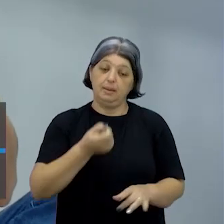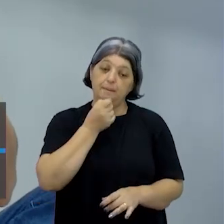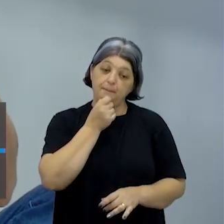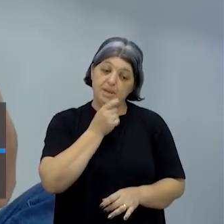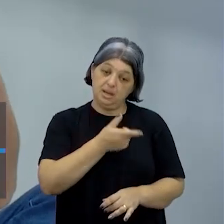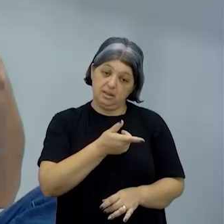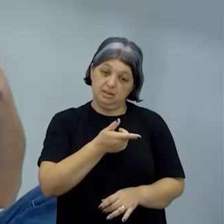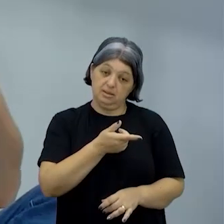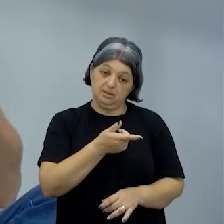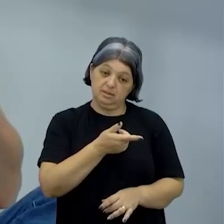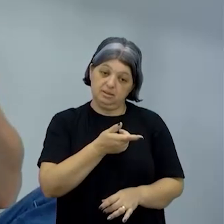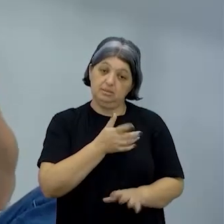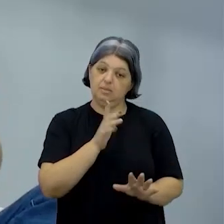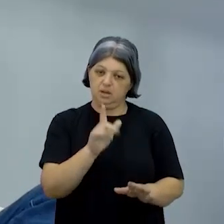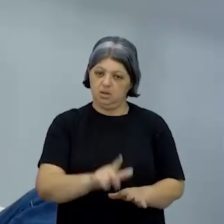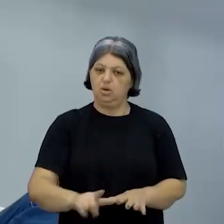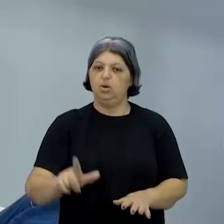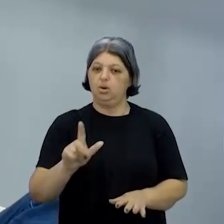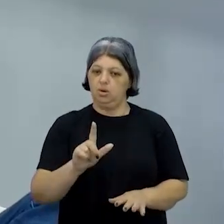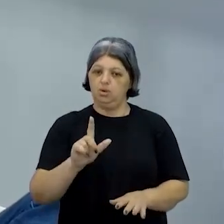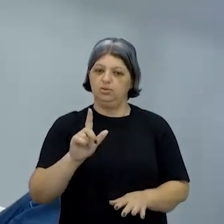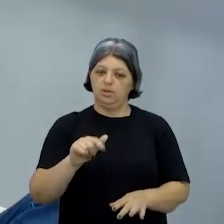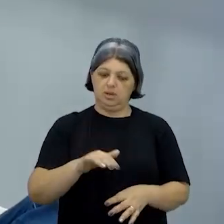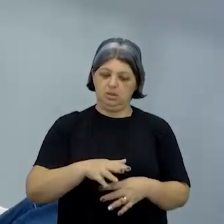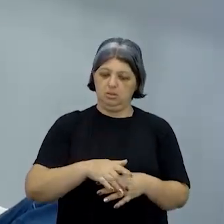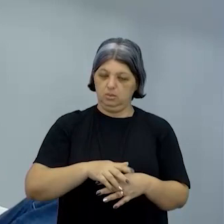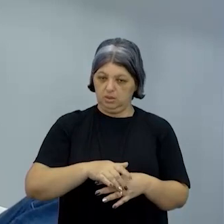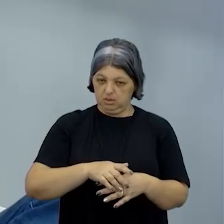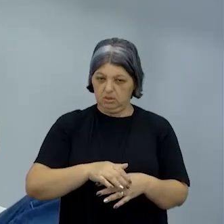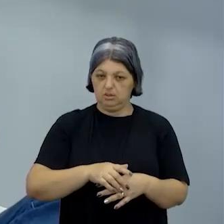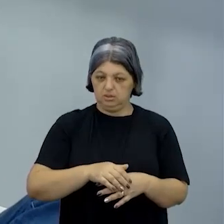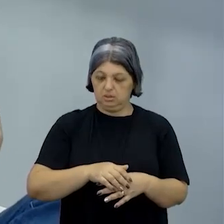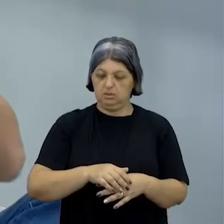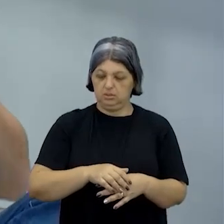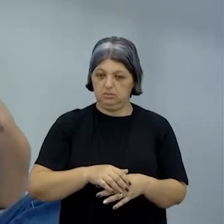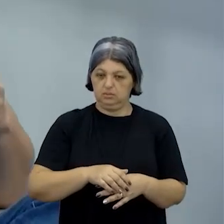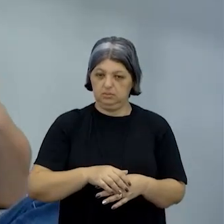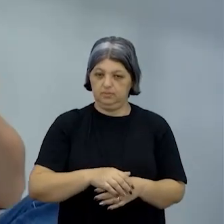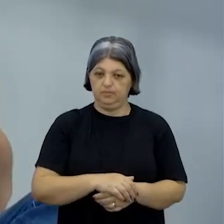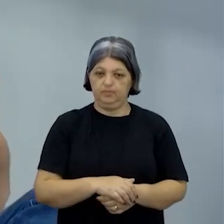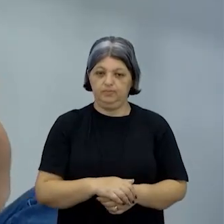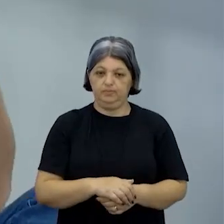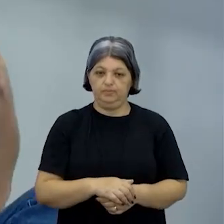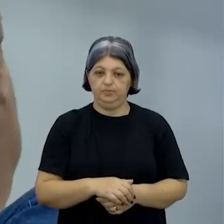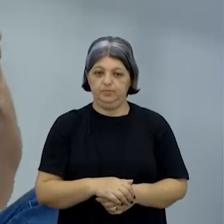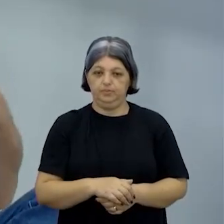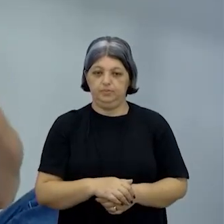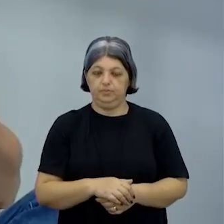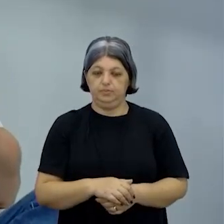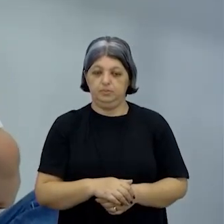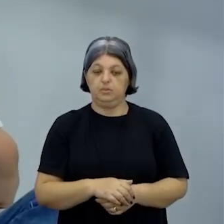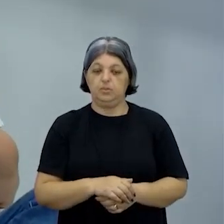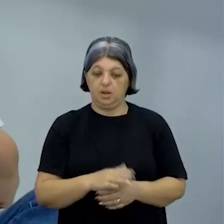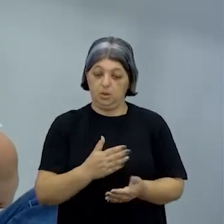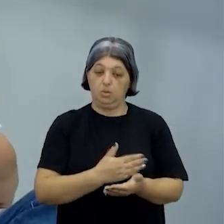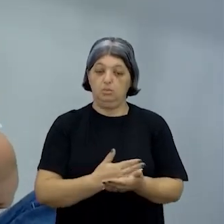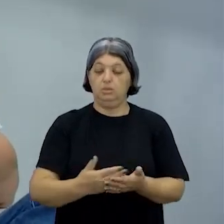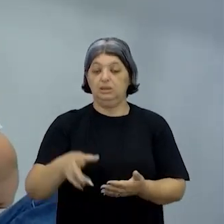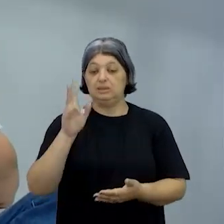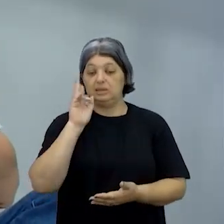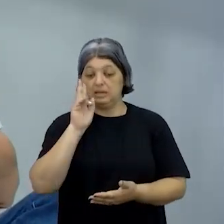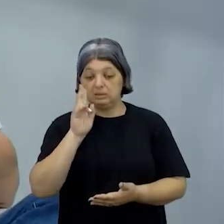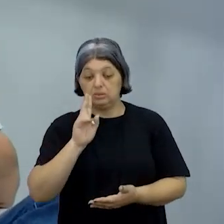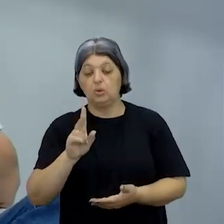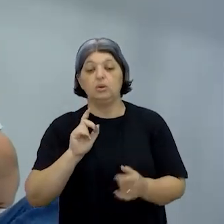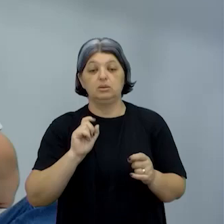mas é óbvio, ela tem a doença, que é o que causa o fato dela estar careca, que é onde dá a história toda. Mas se você for